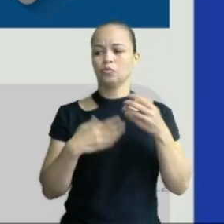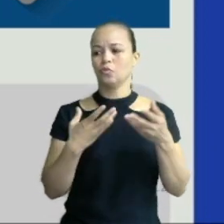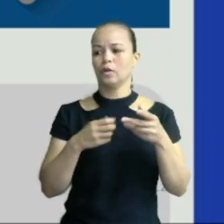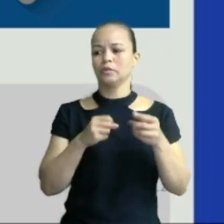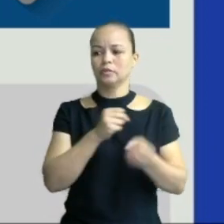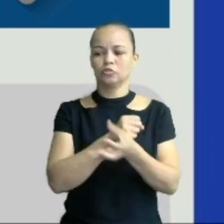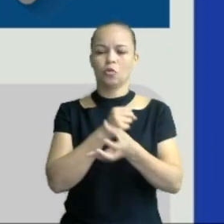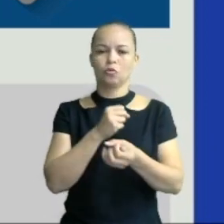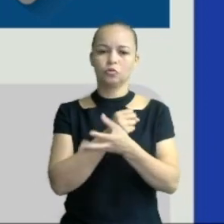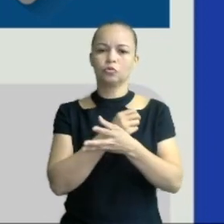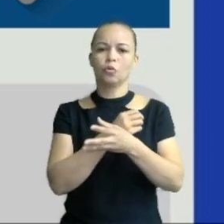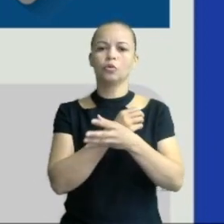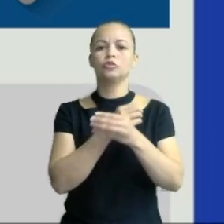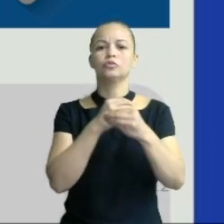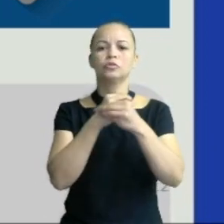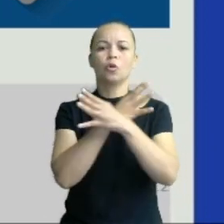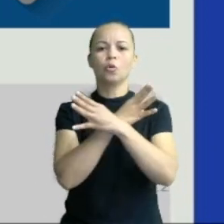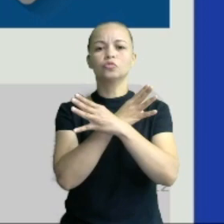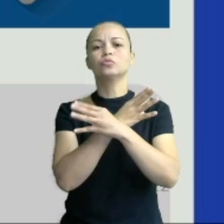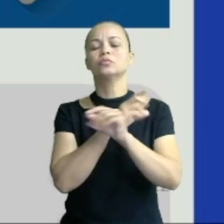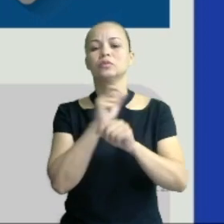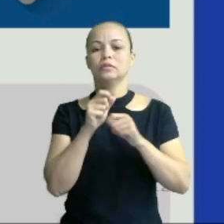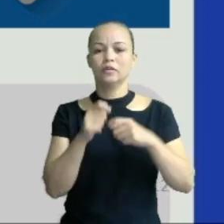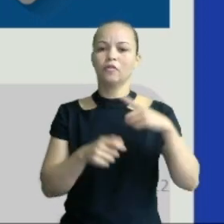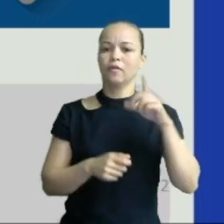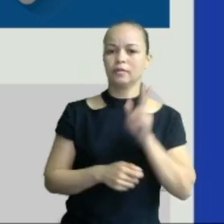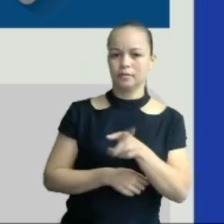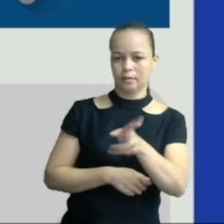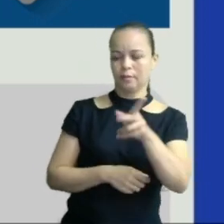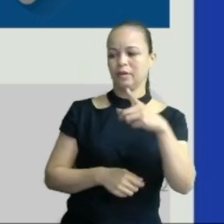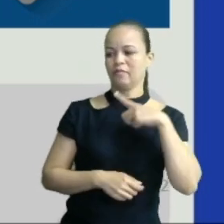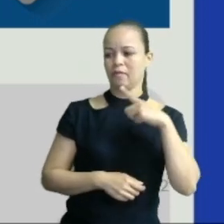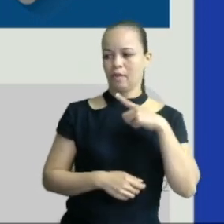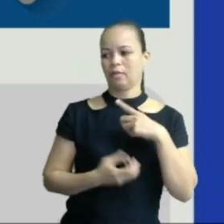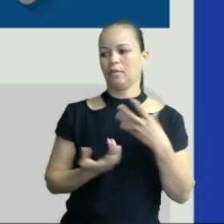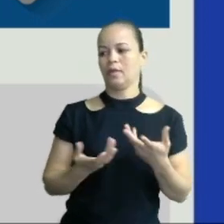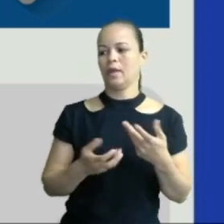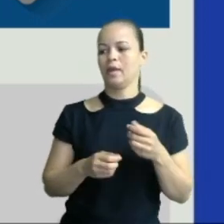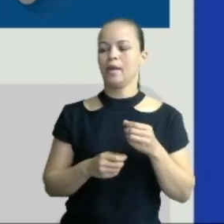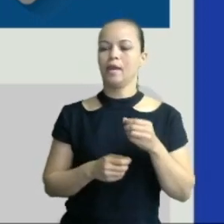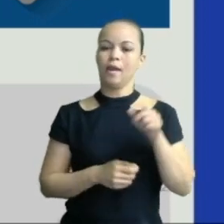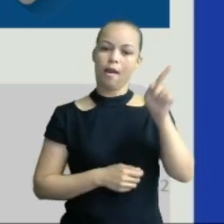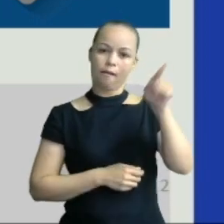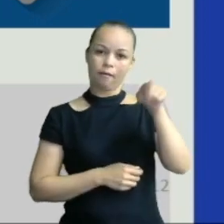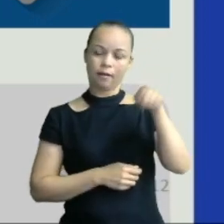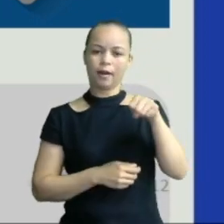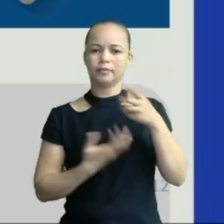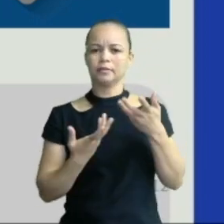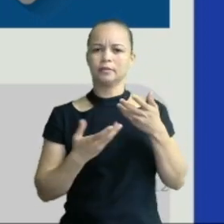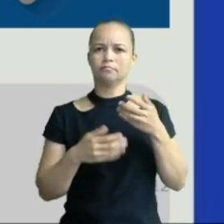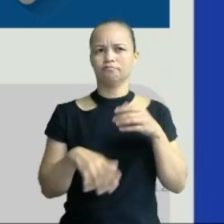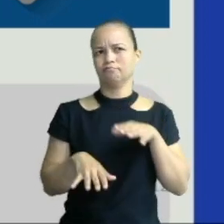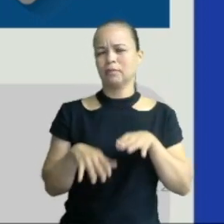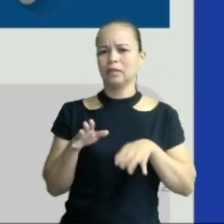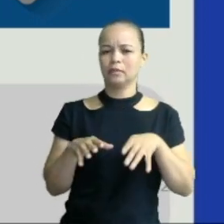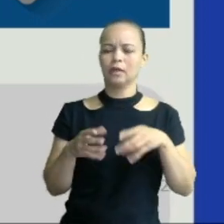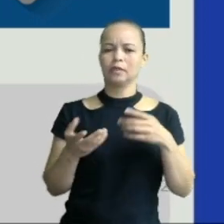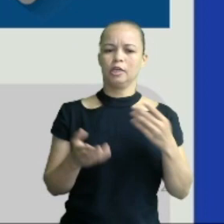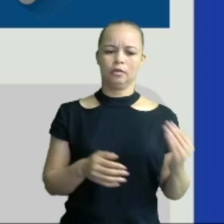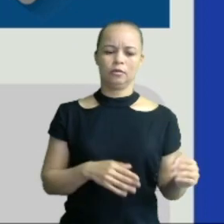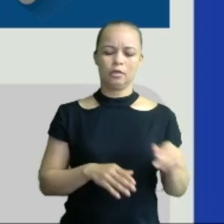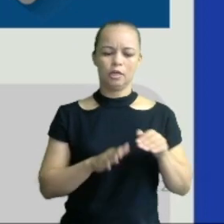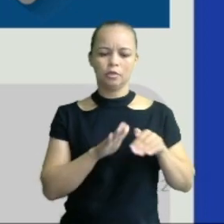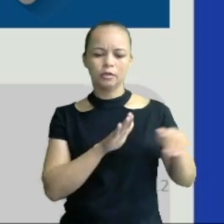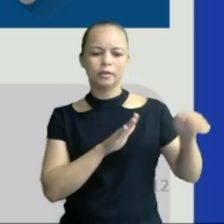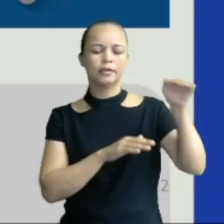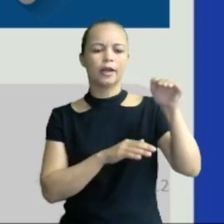sempre será acrescido a crase. À medida que amadurecemos, passamos a dar valor